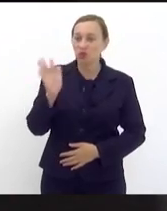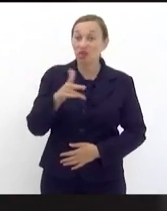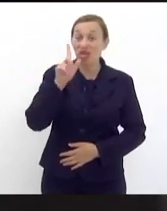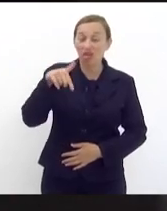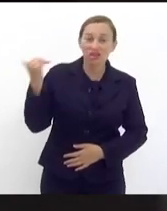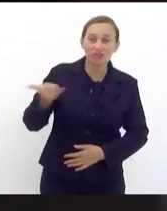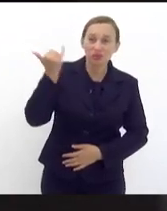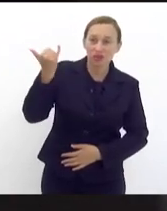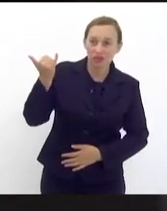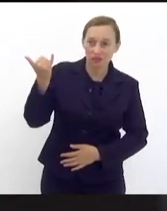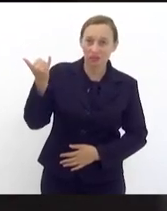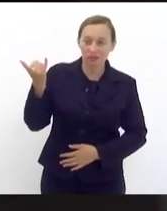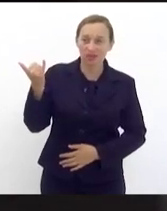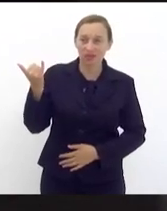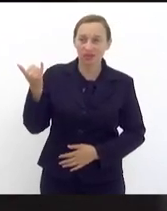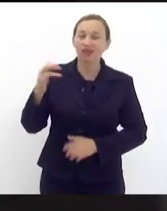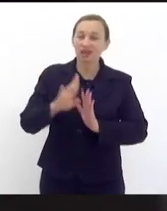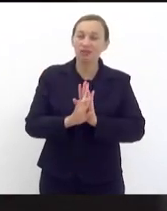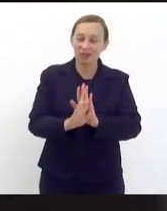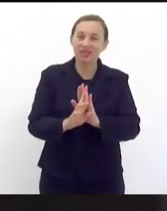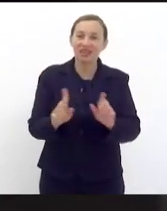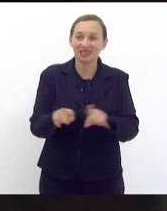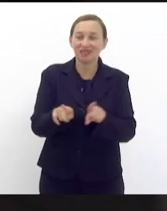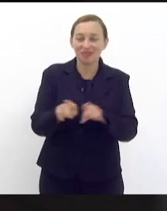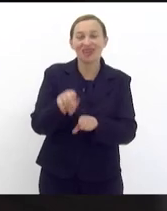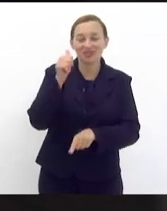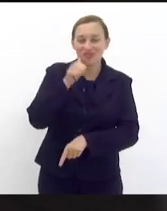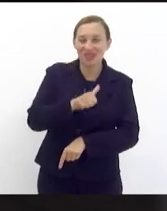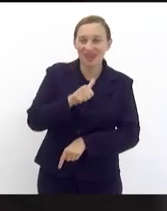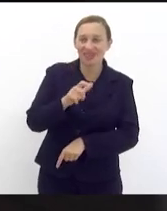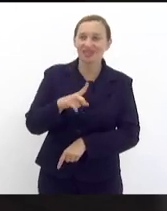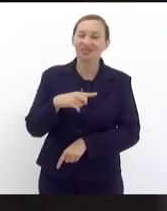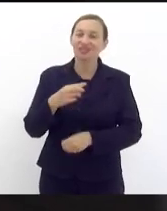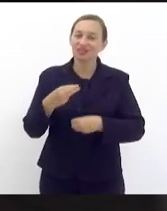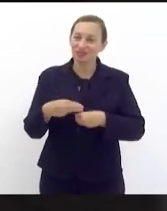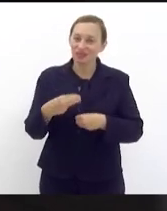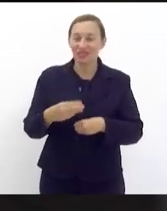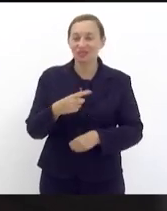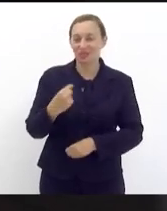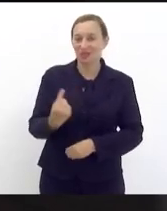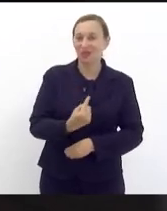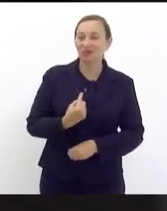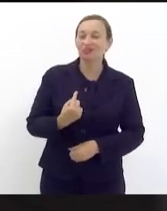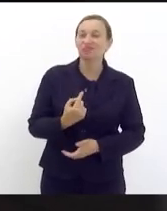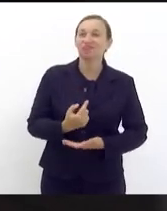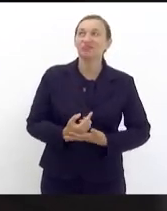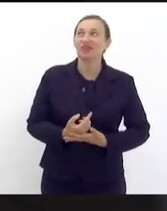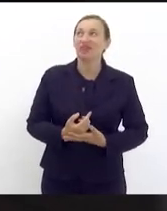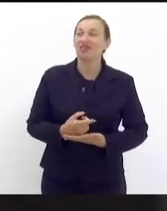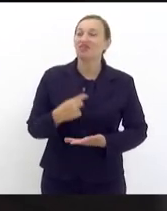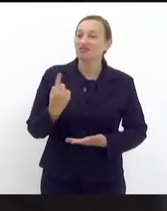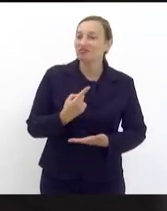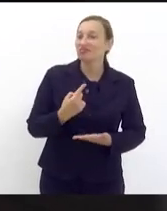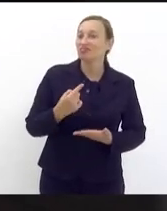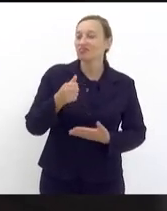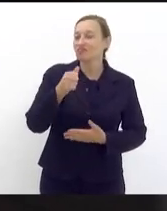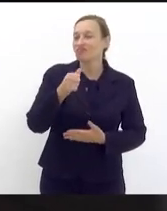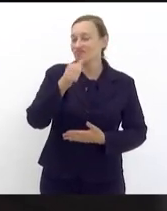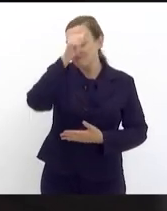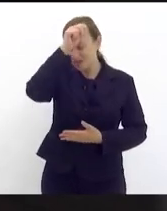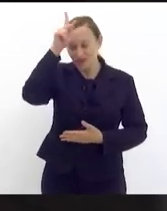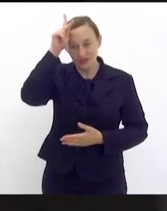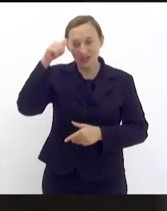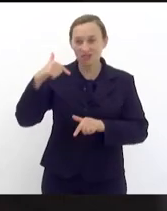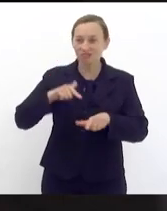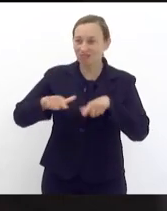importante, representar também as mulheres, né, do nosso município. E nosso prefeito vem fazendo um grande trabalho